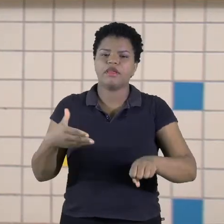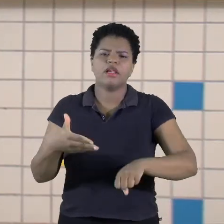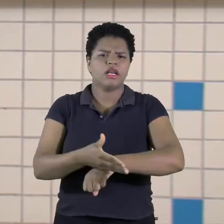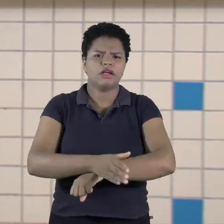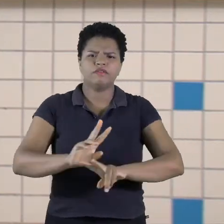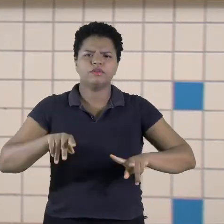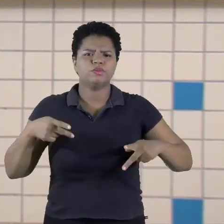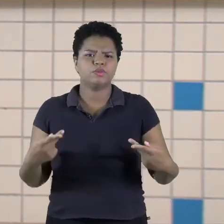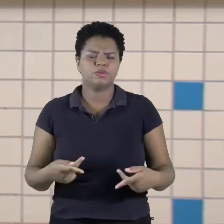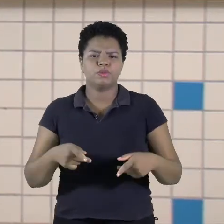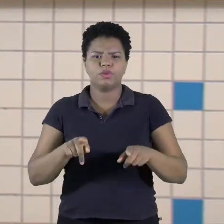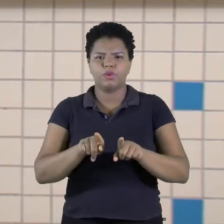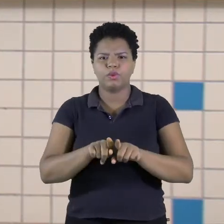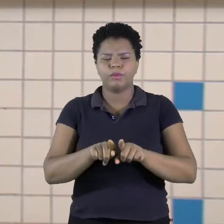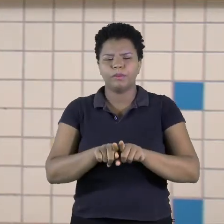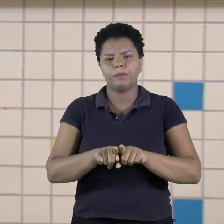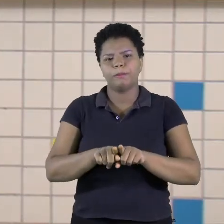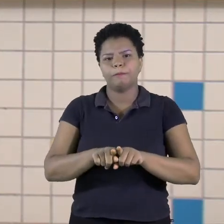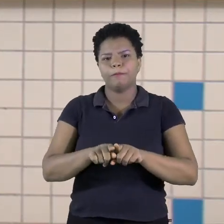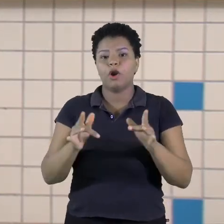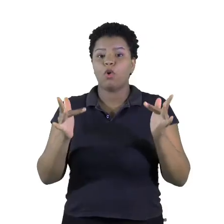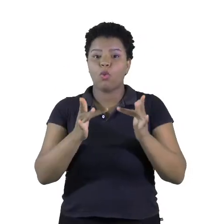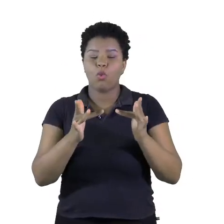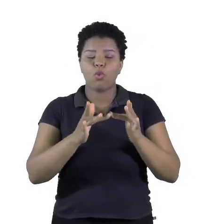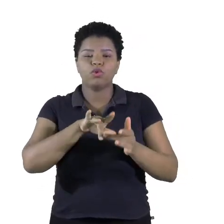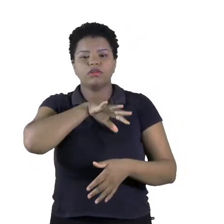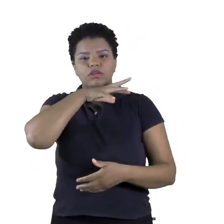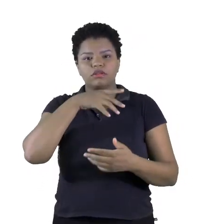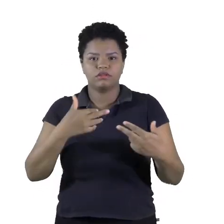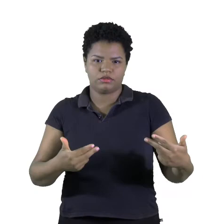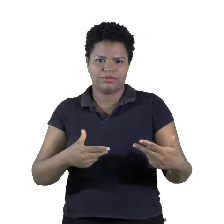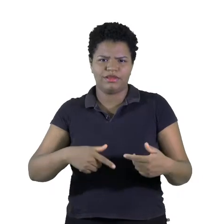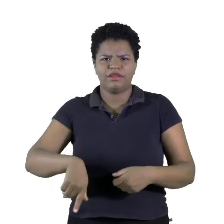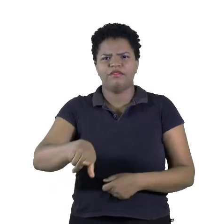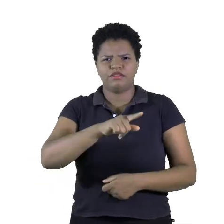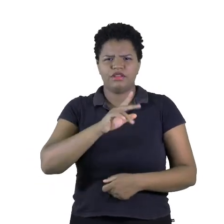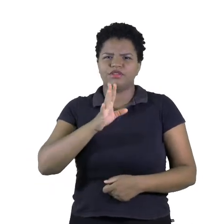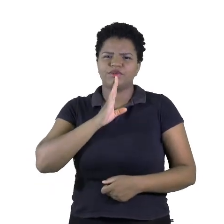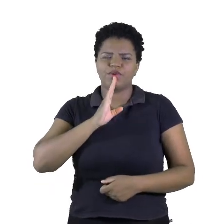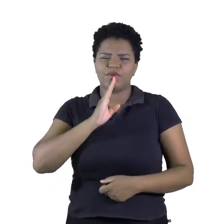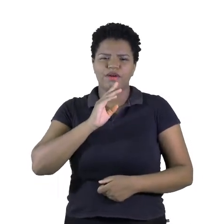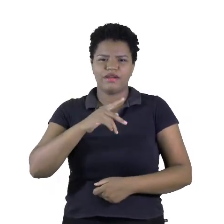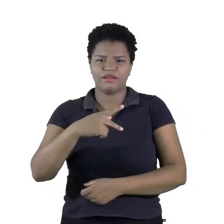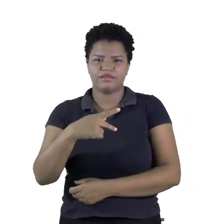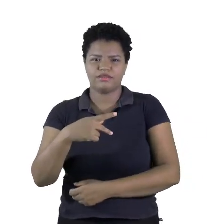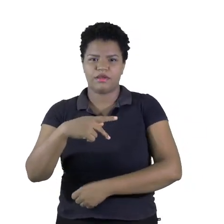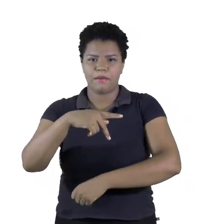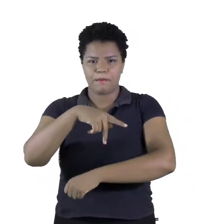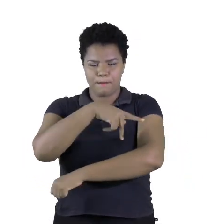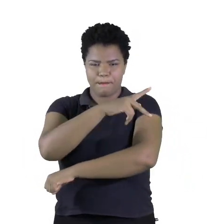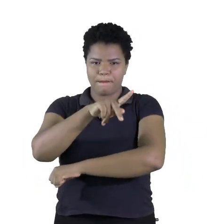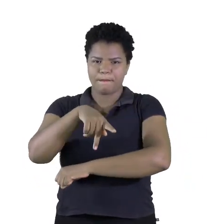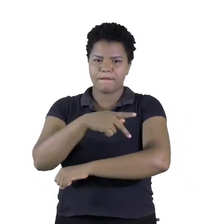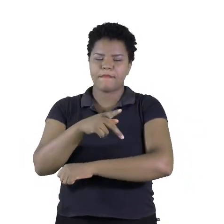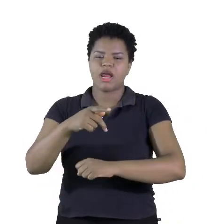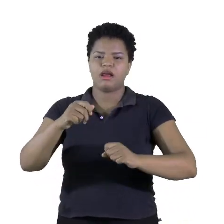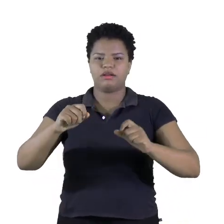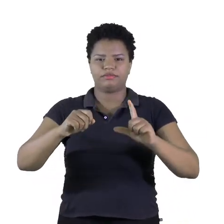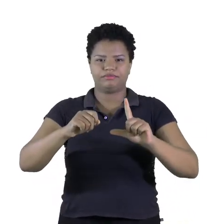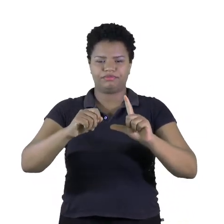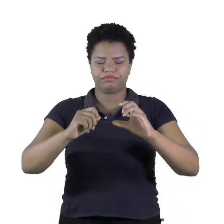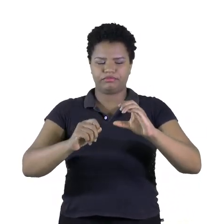humanos também em questão de contato com os animais. Todo mundo aqui conhece o Parque Sazamar, né? Lá no Parque Sazamar, a gente tem as